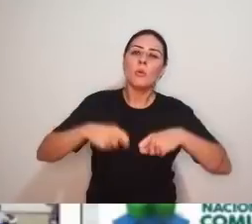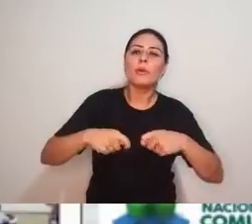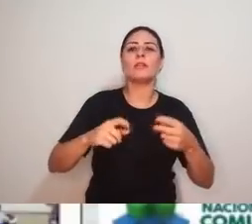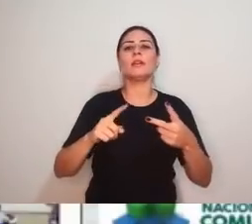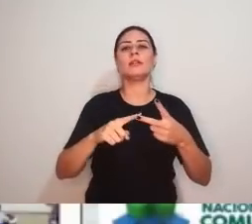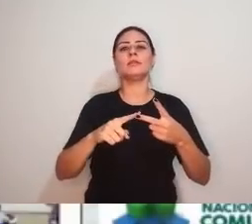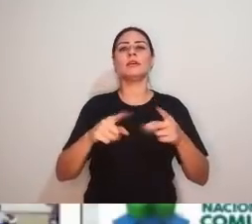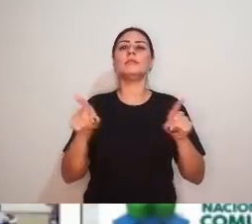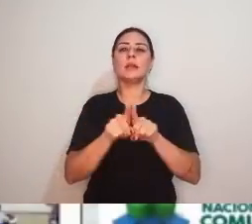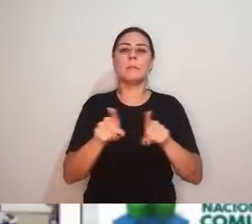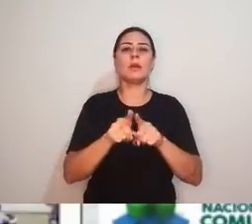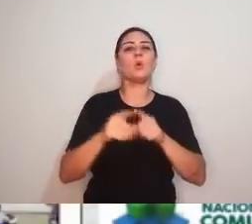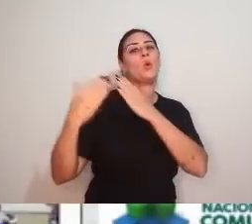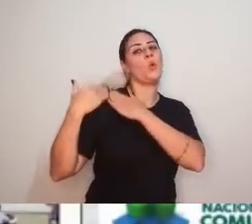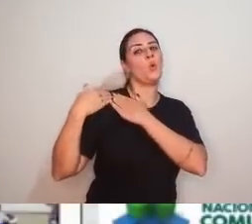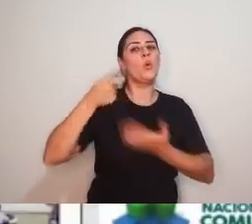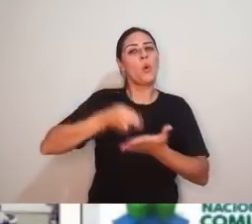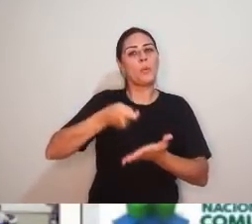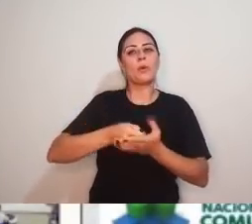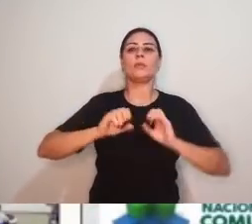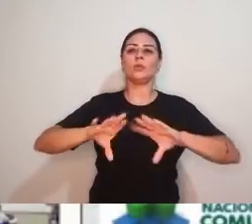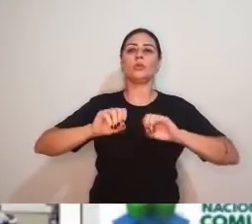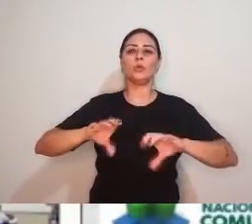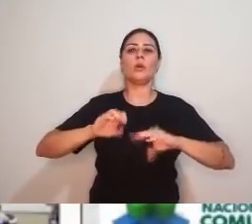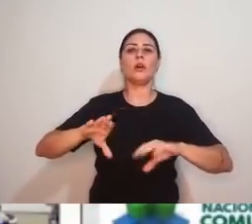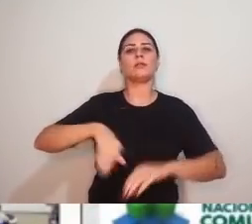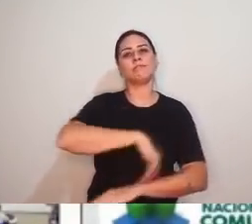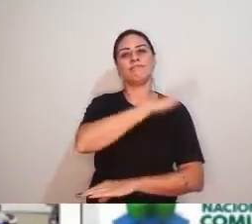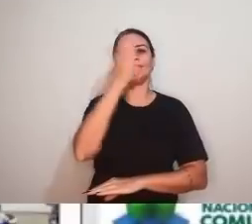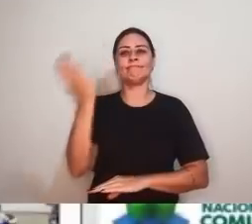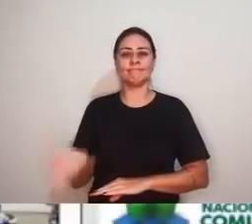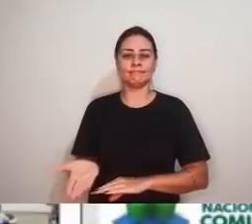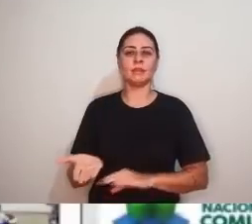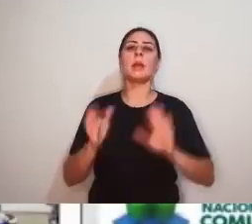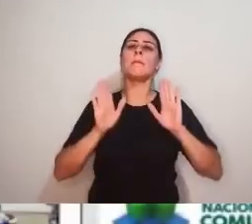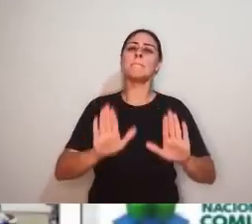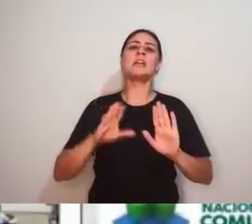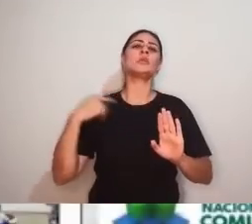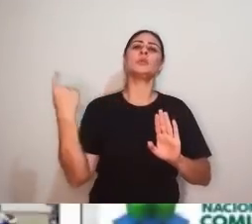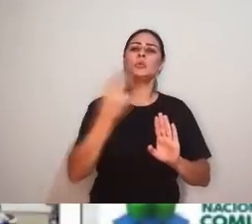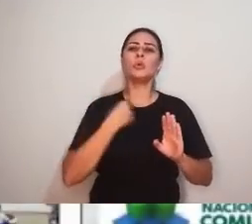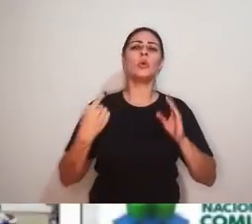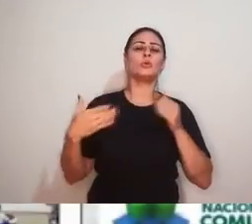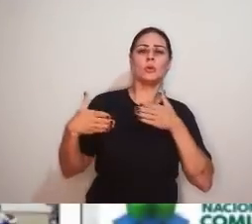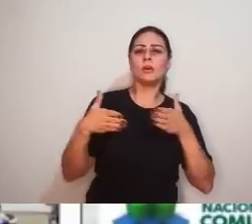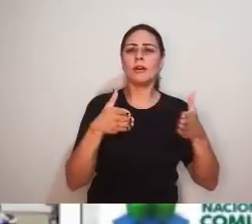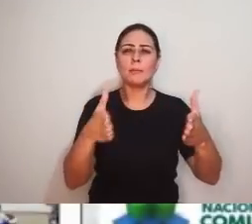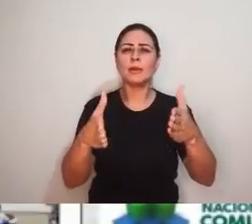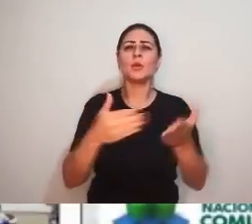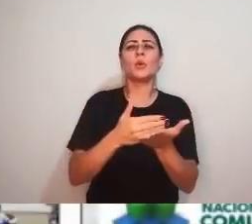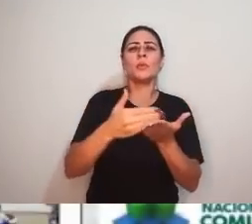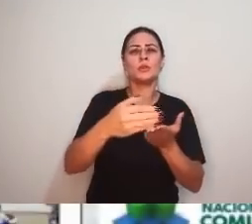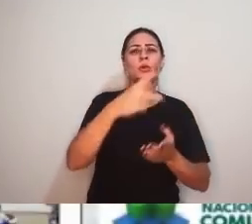competências, com seu foco no desenvolvimento dessas competências e com o compromisso da educação integral. Tá? Só que todo o caminho que nós percorremos até